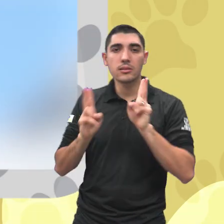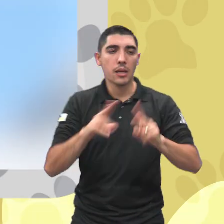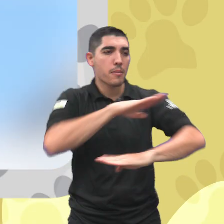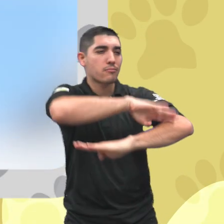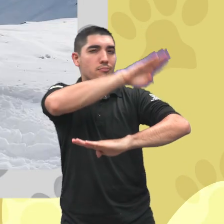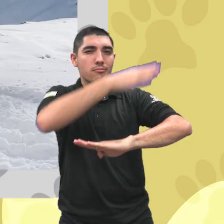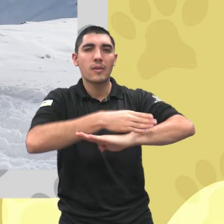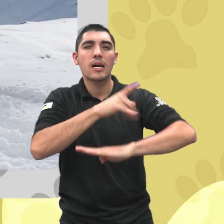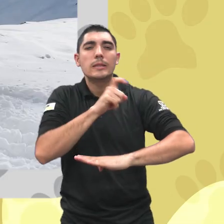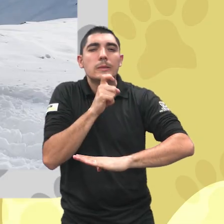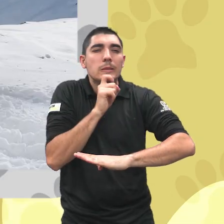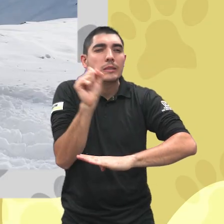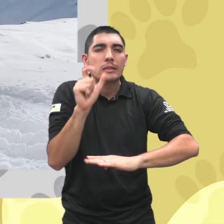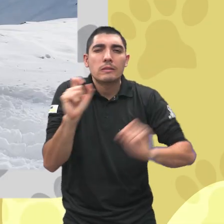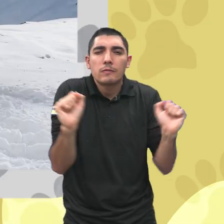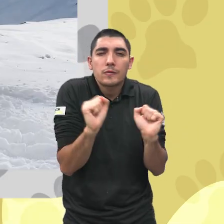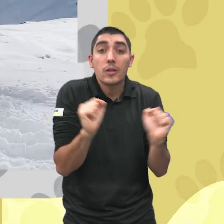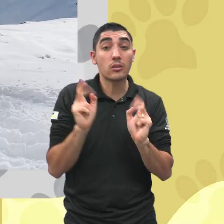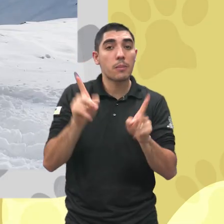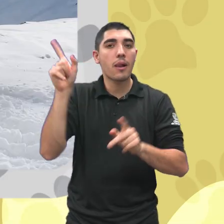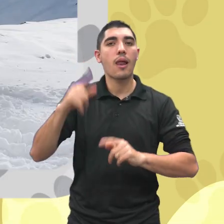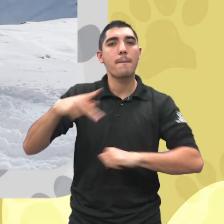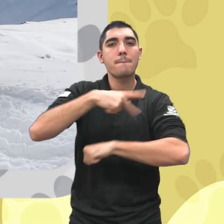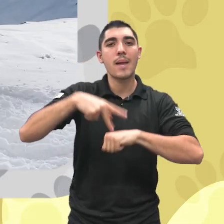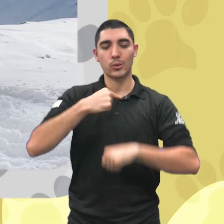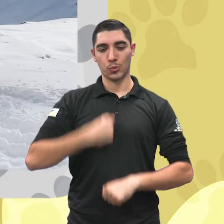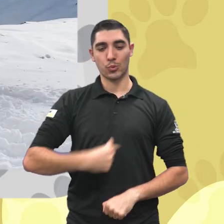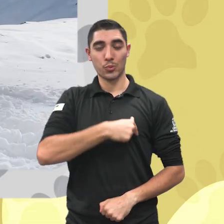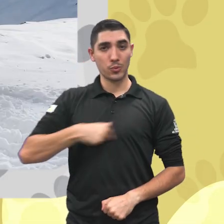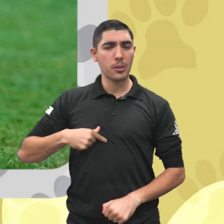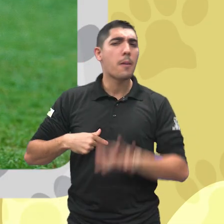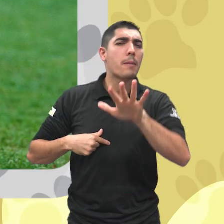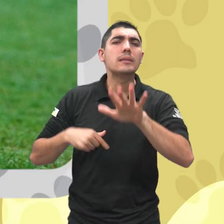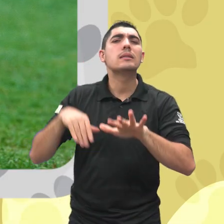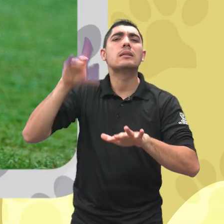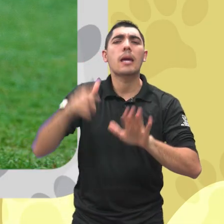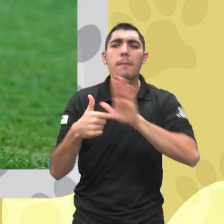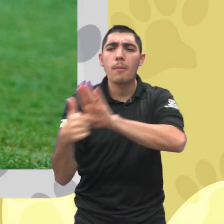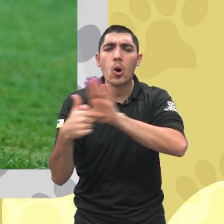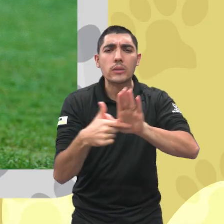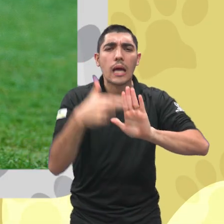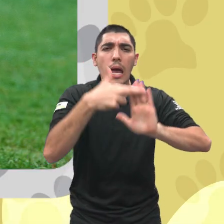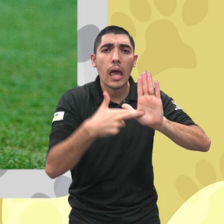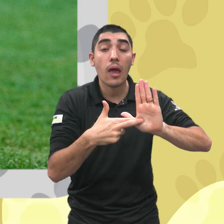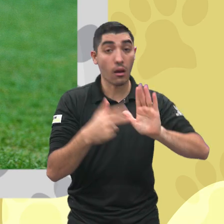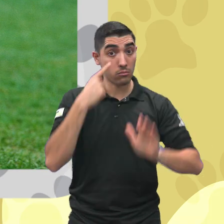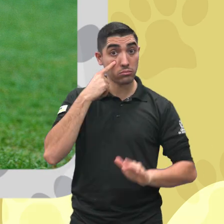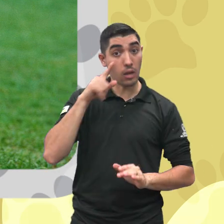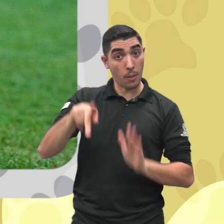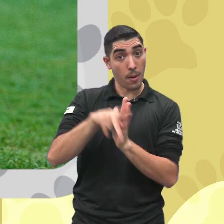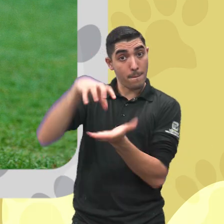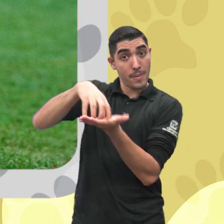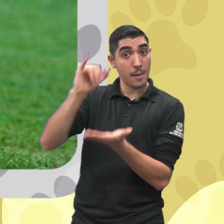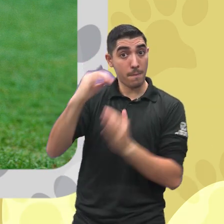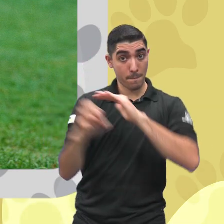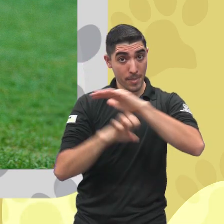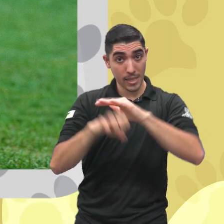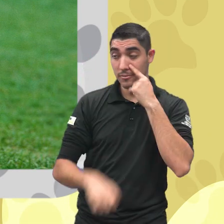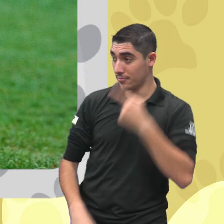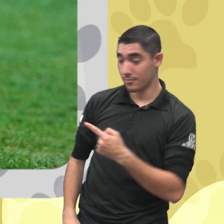nas montanhas geladas dos Alpes suíços. Quem regula e define todos os padrões dessas raças gigantes é